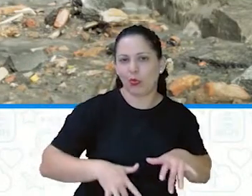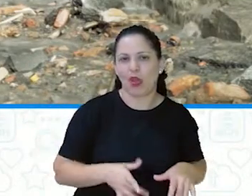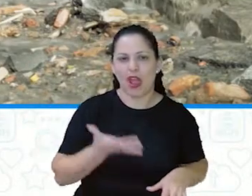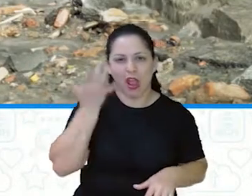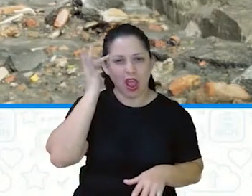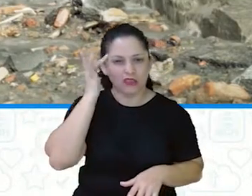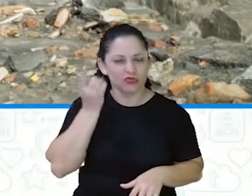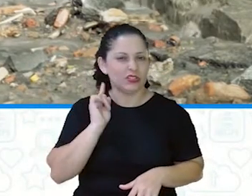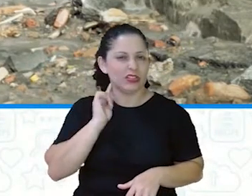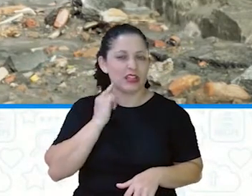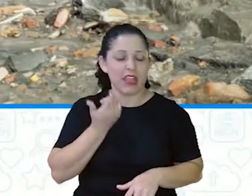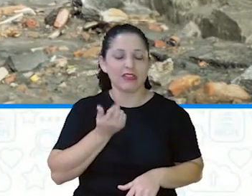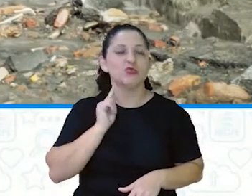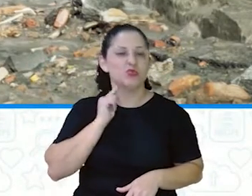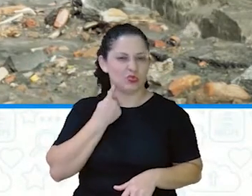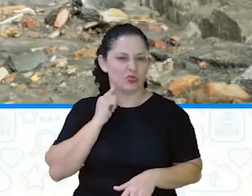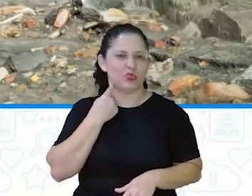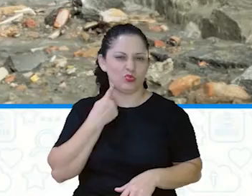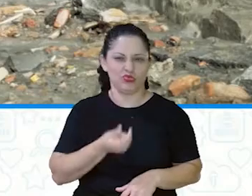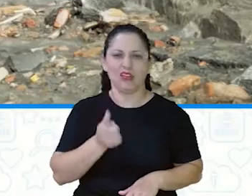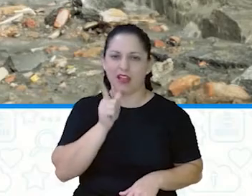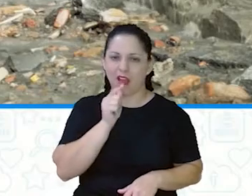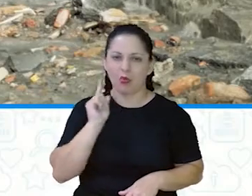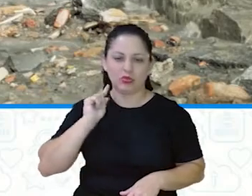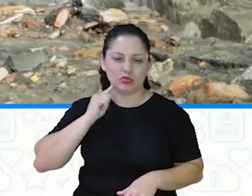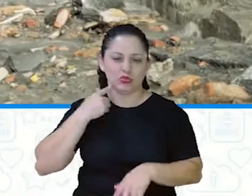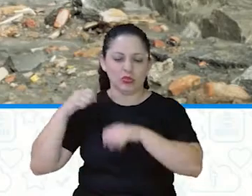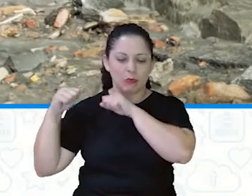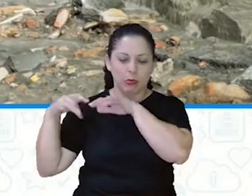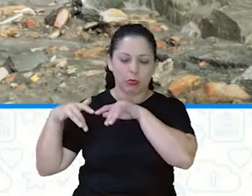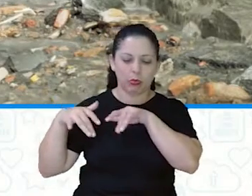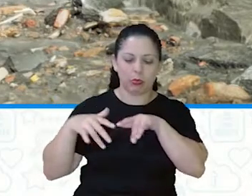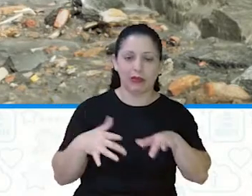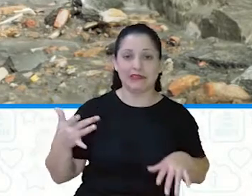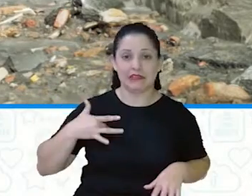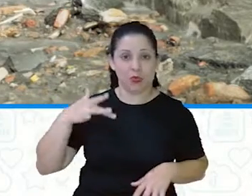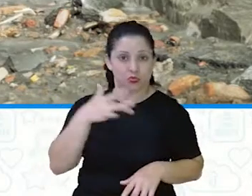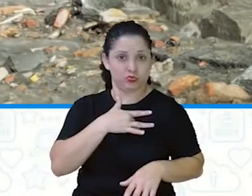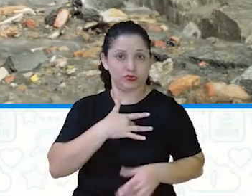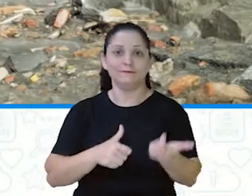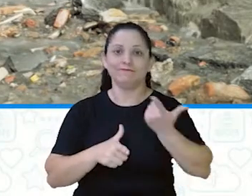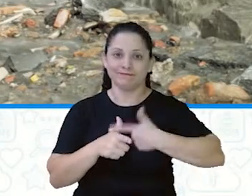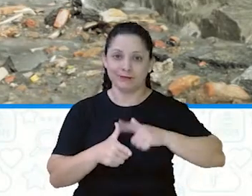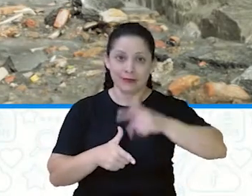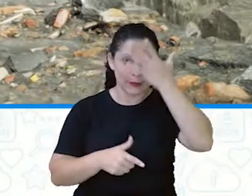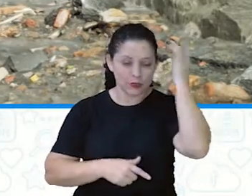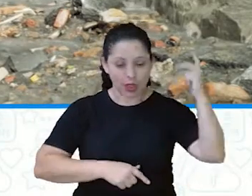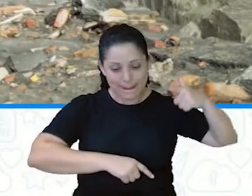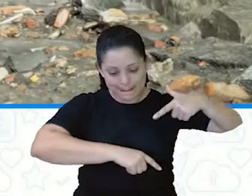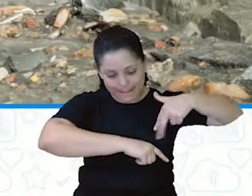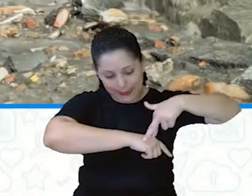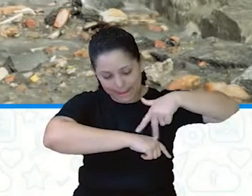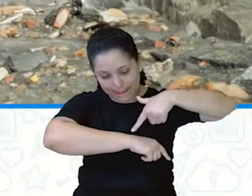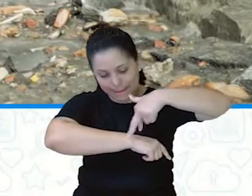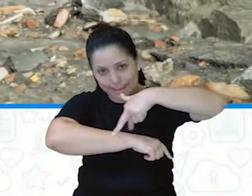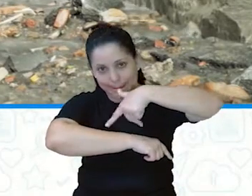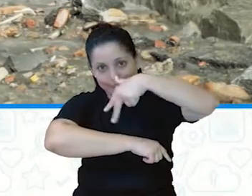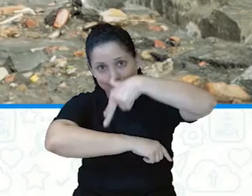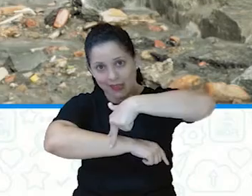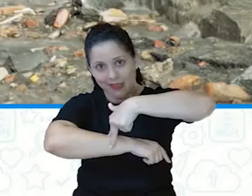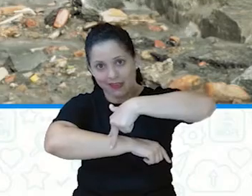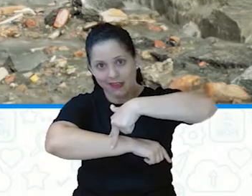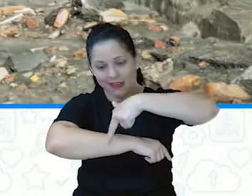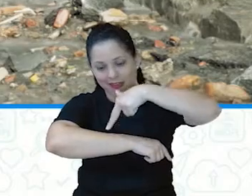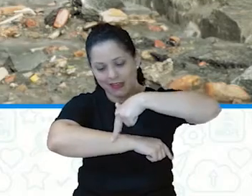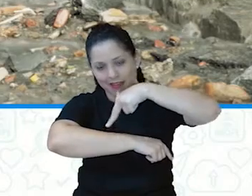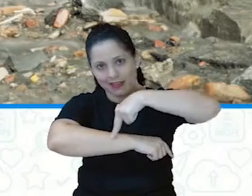esgoto. Quais são os riscos à nossa saúde se de repente a gente passar aí nesse esgoto com os pés descalços? O